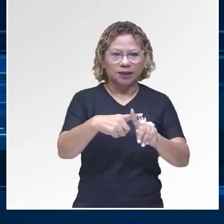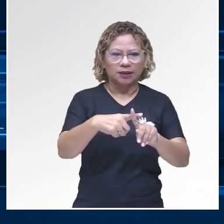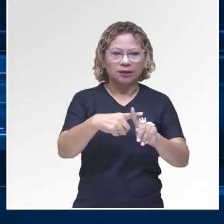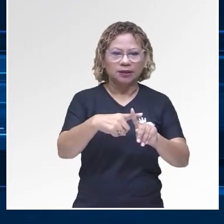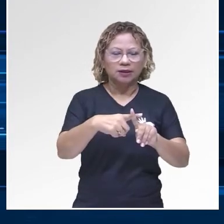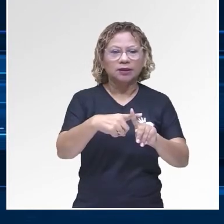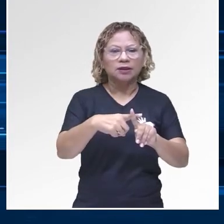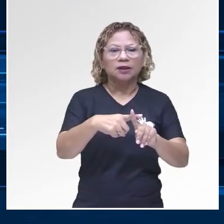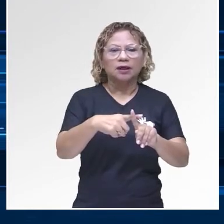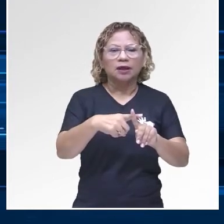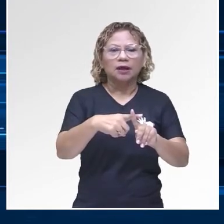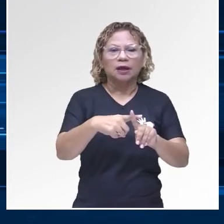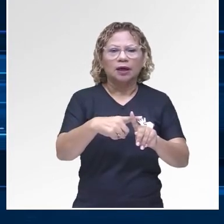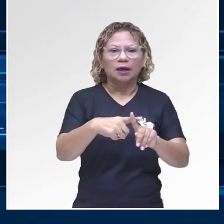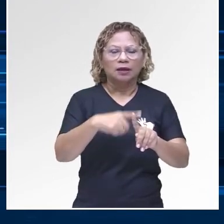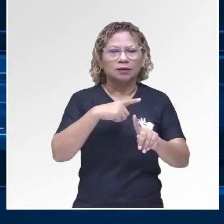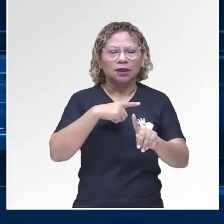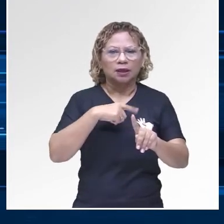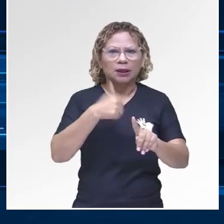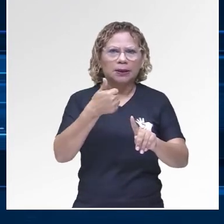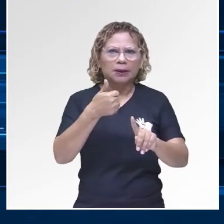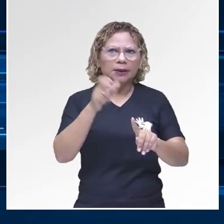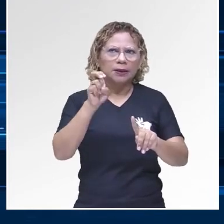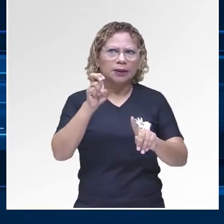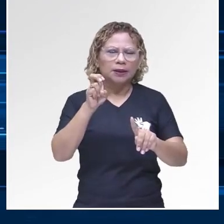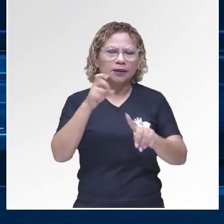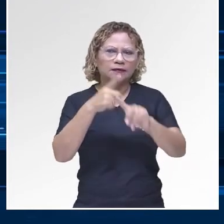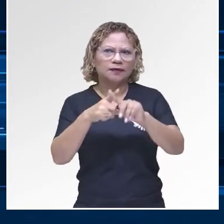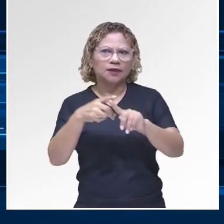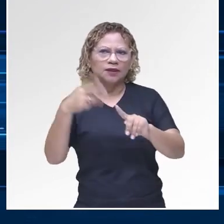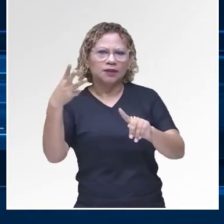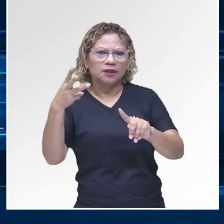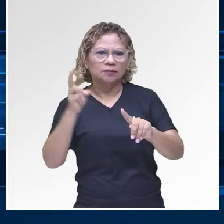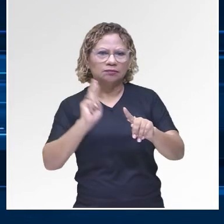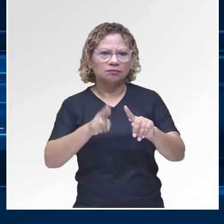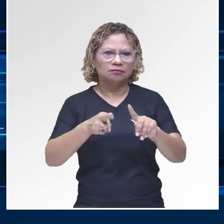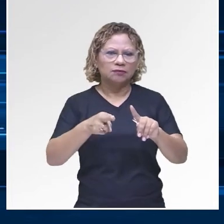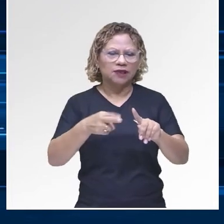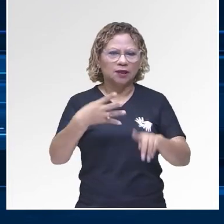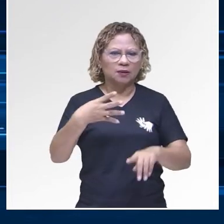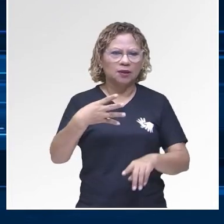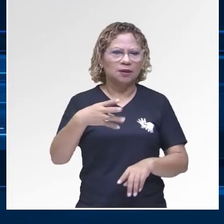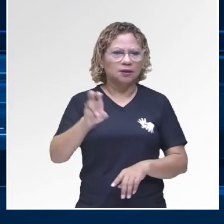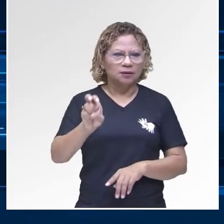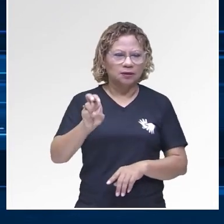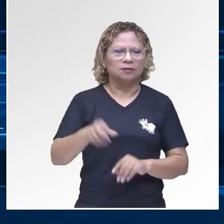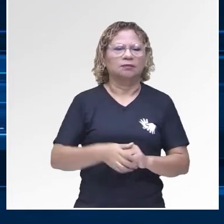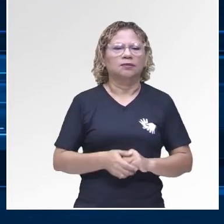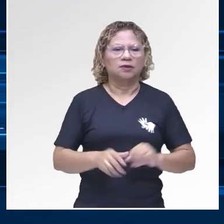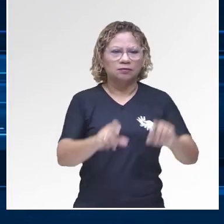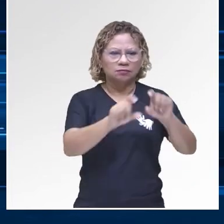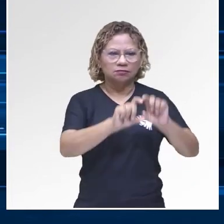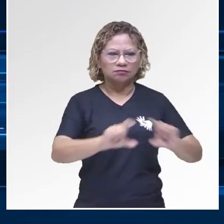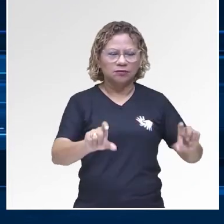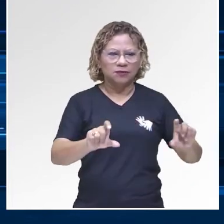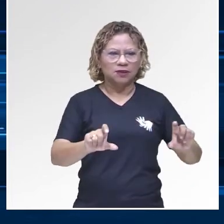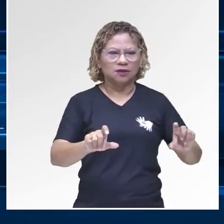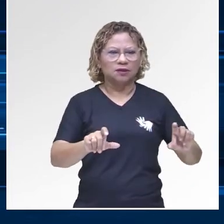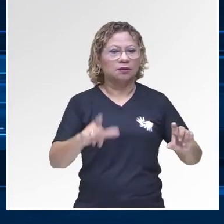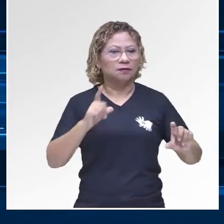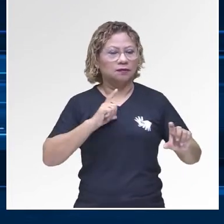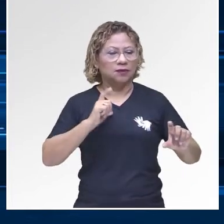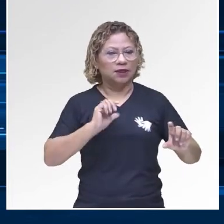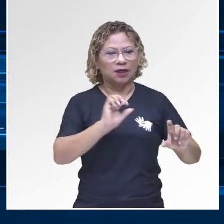a multiplicação. Agora, menos 10 mais 35 vai me dar um A índice 16 igual a quanto? 35, né? Porque eu